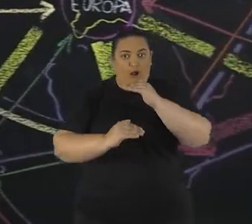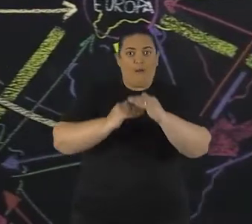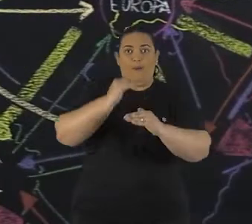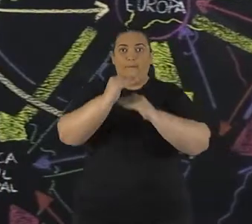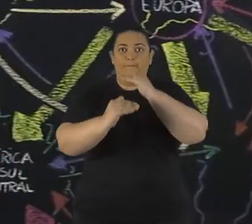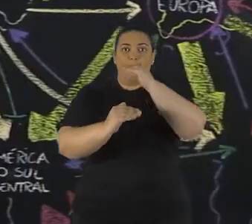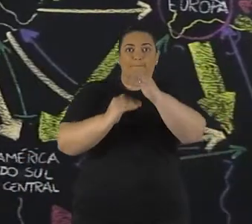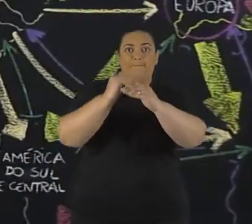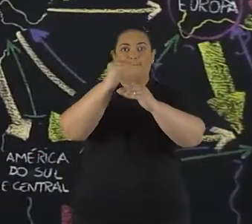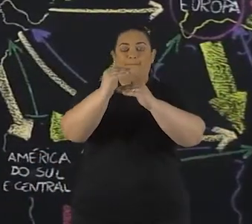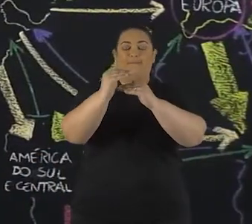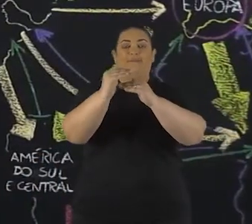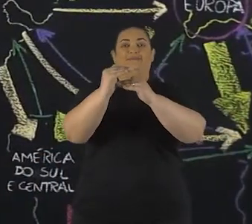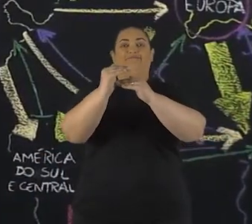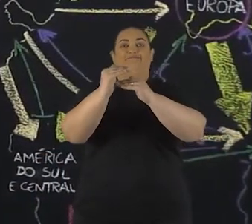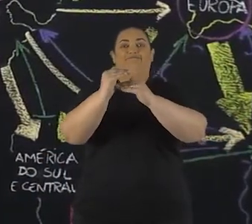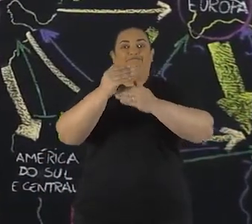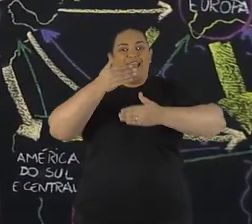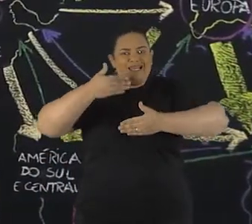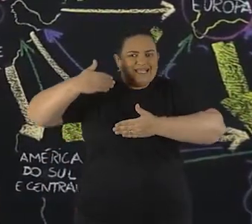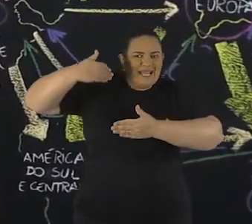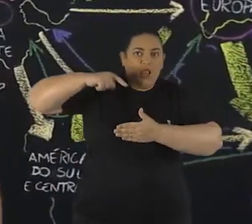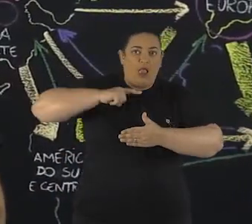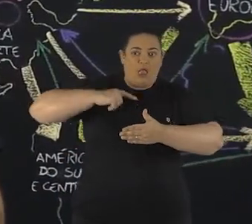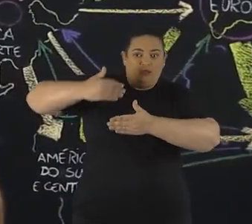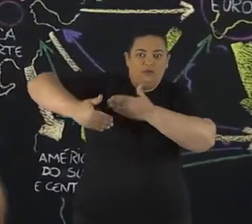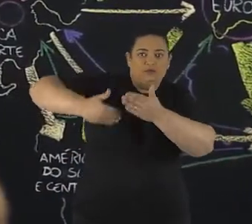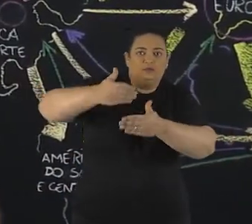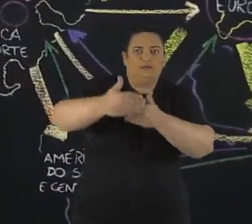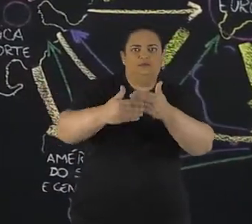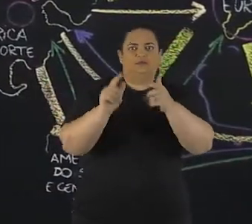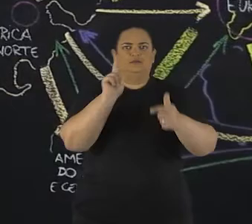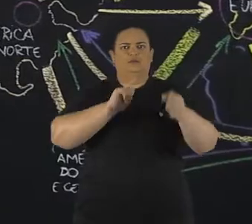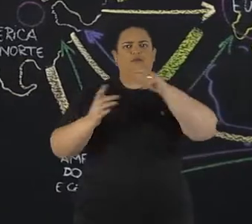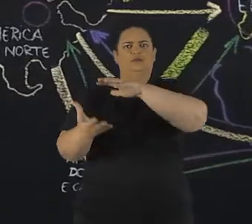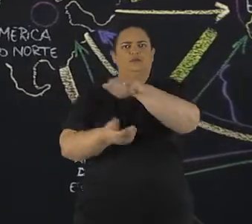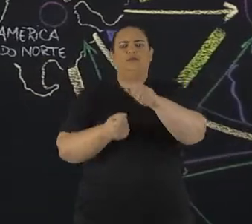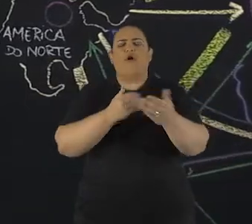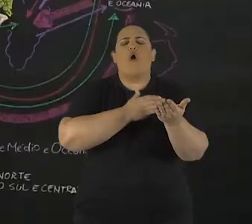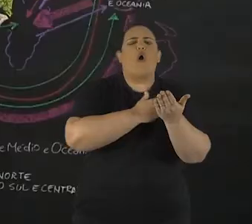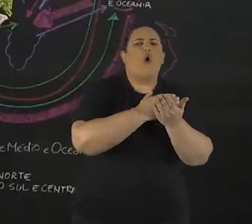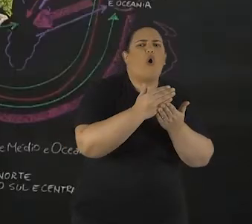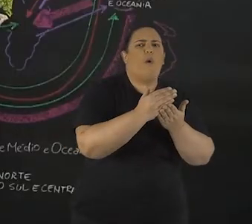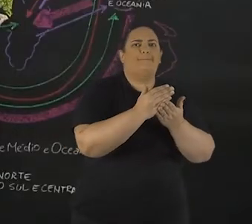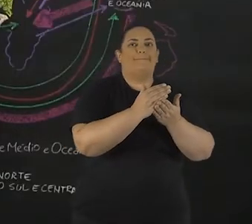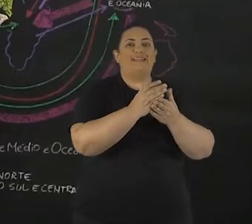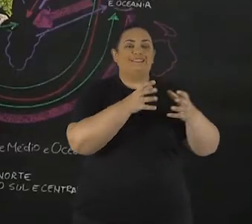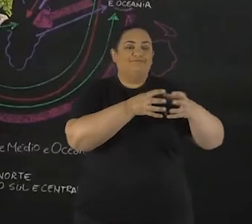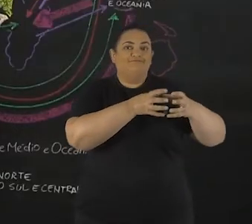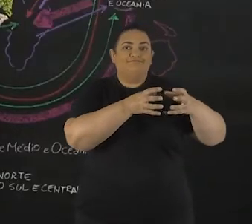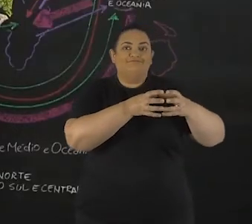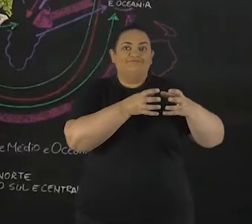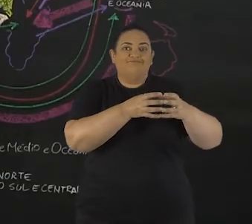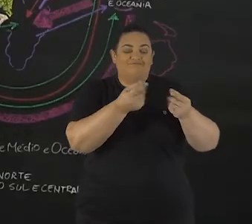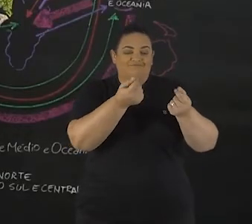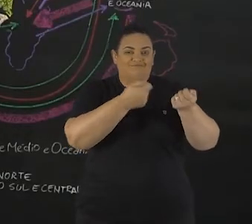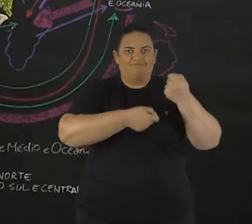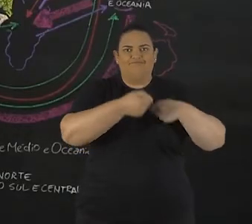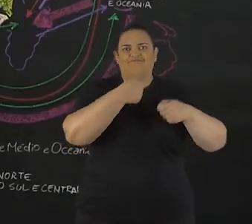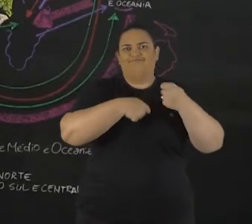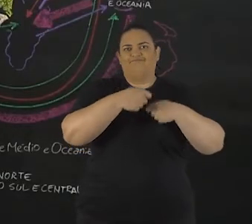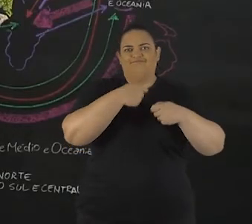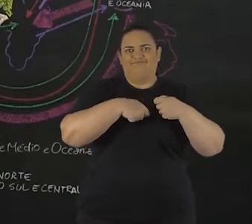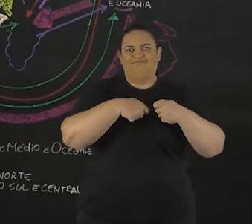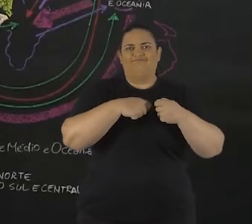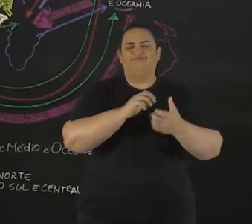da globalização começa pela formação dos blocos econômicos. Os blocos econômicos, entendendo aí como